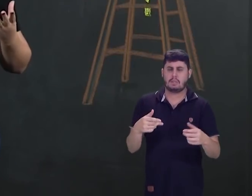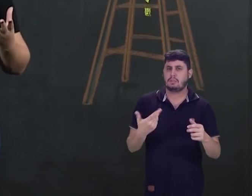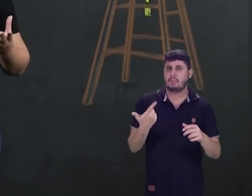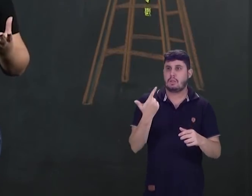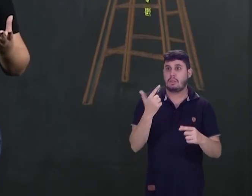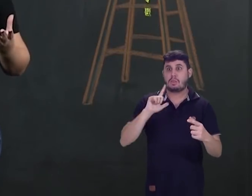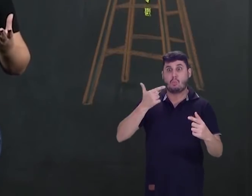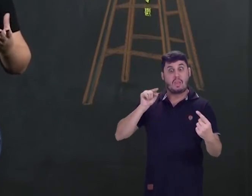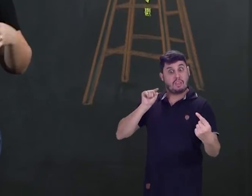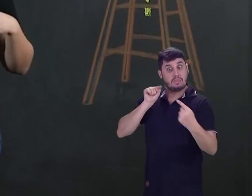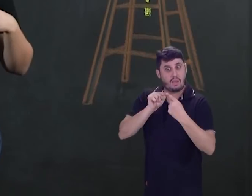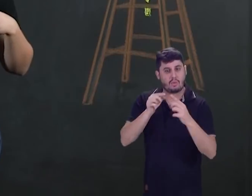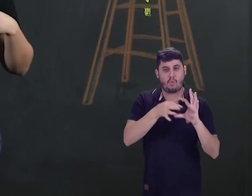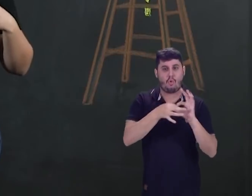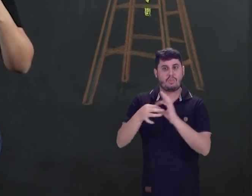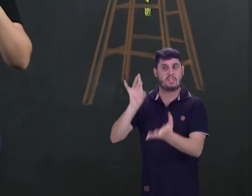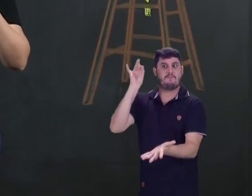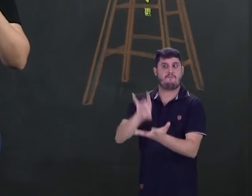seu contexto real,